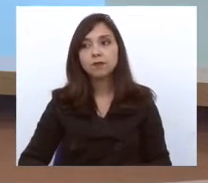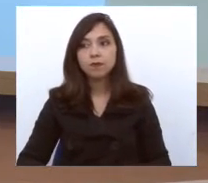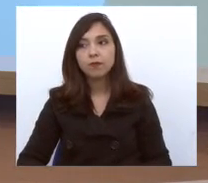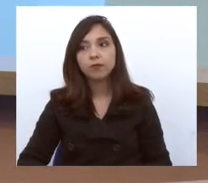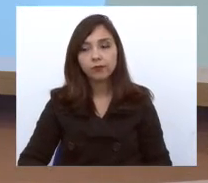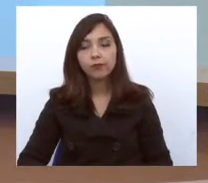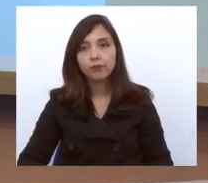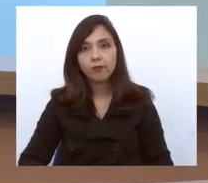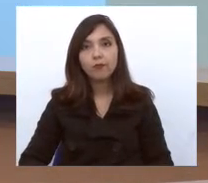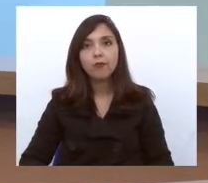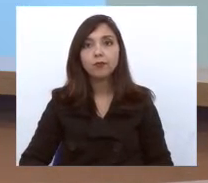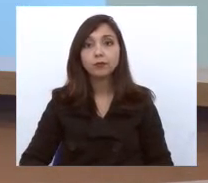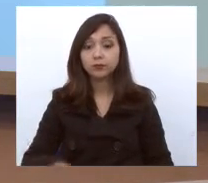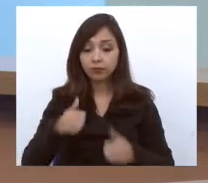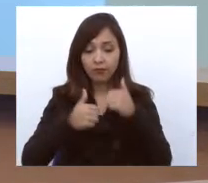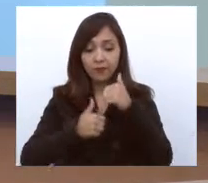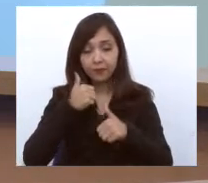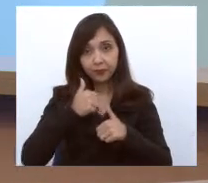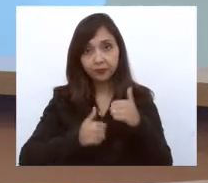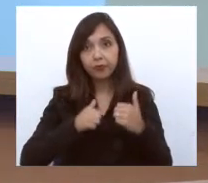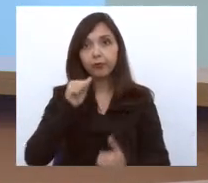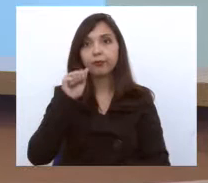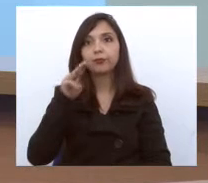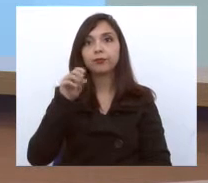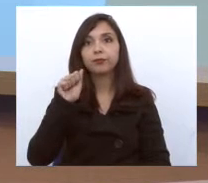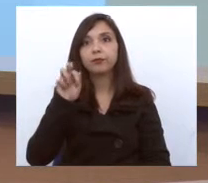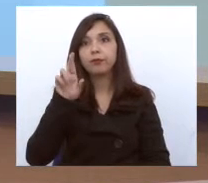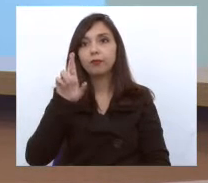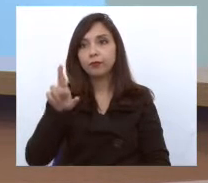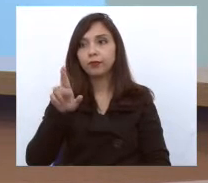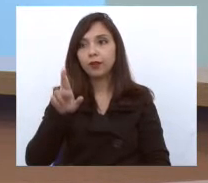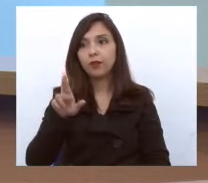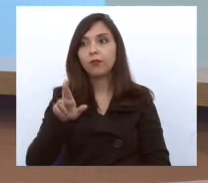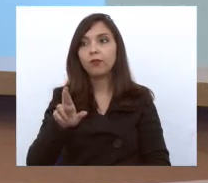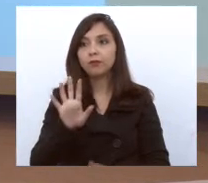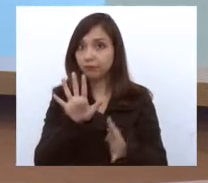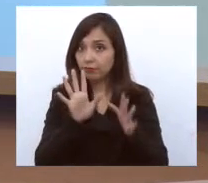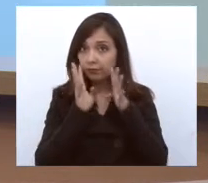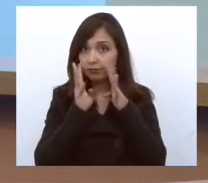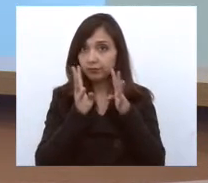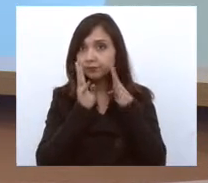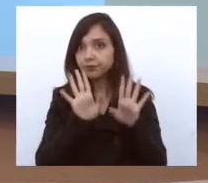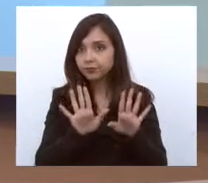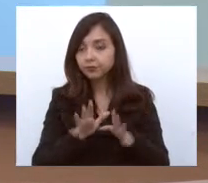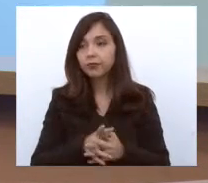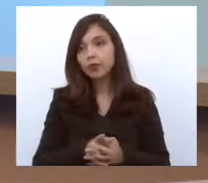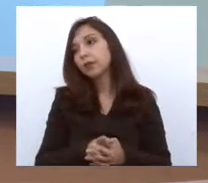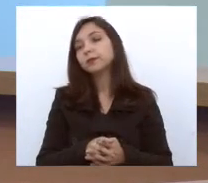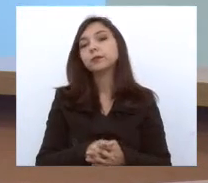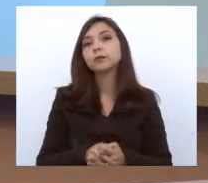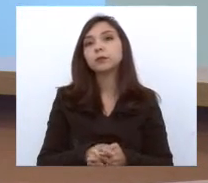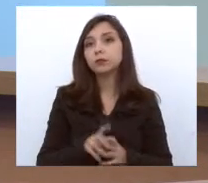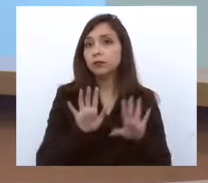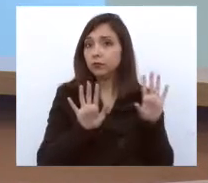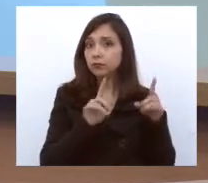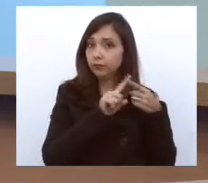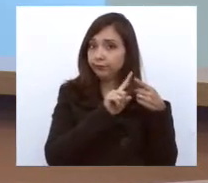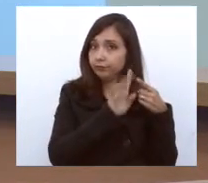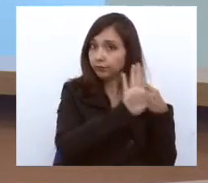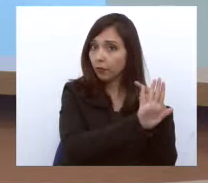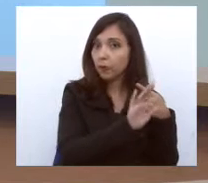é do futebol amador. Ei, presta atenção. Uma coisa é o